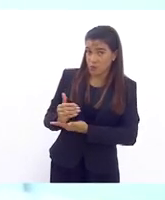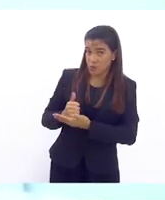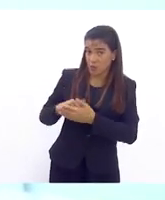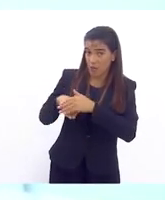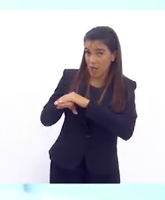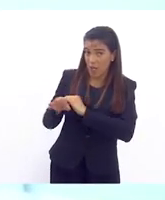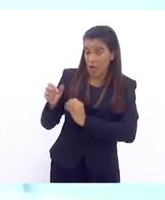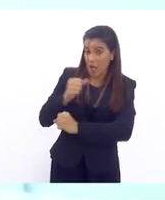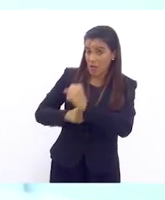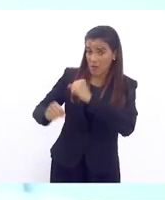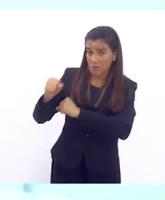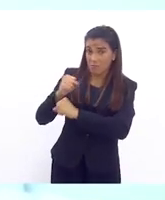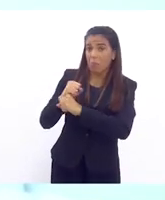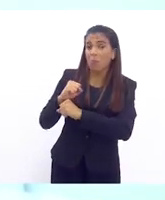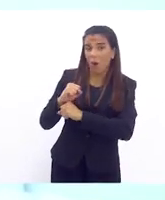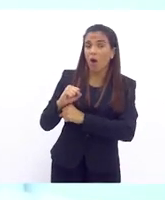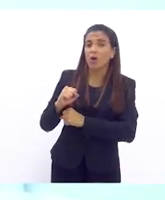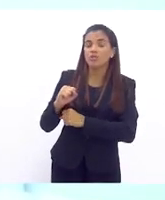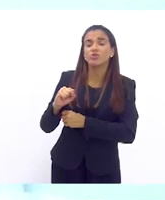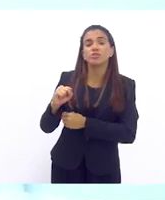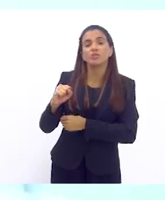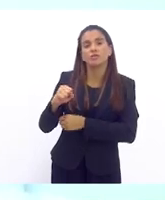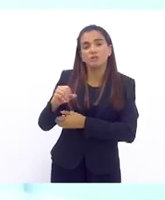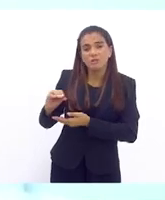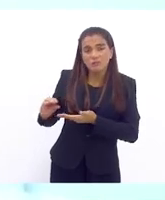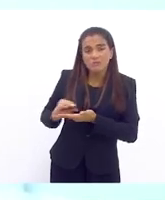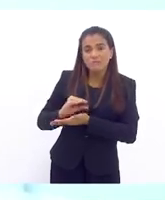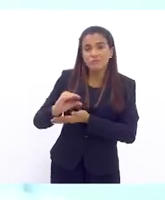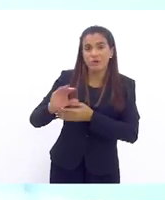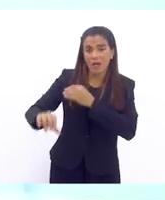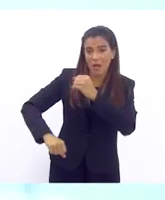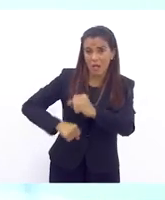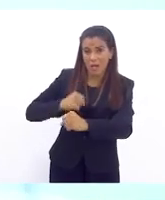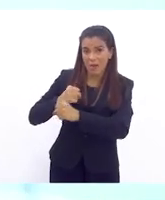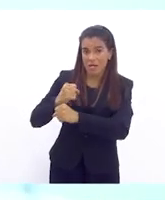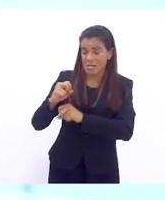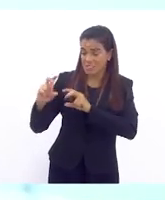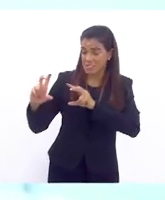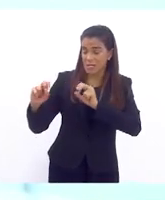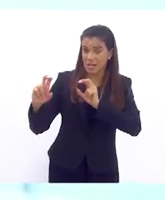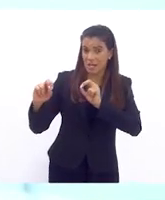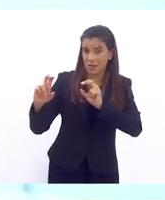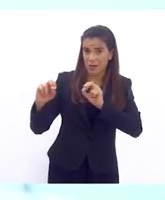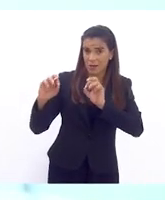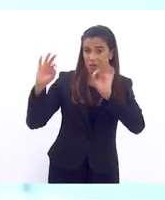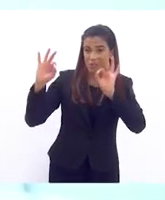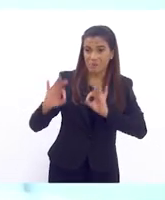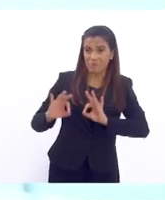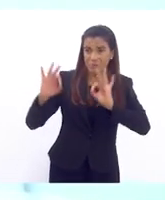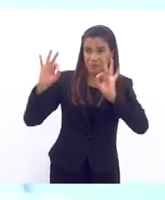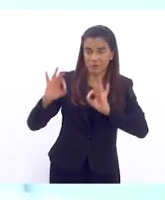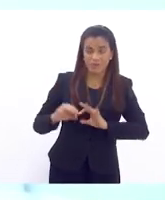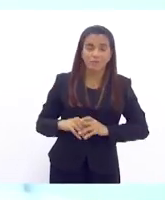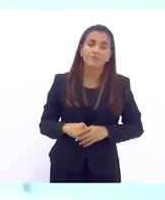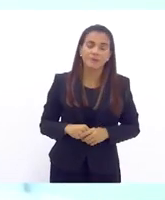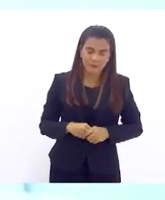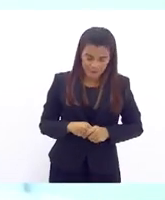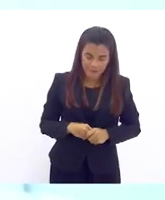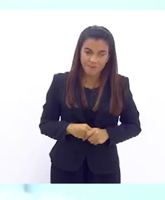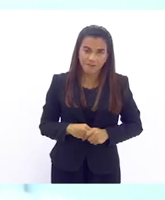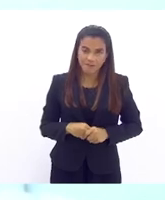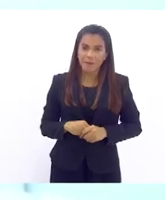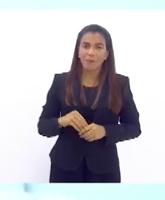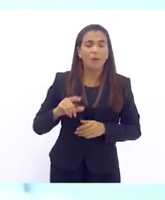desvinculado para frente ou seja 50% continua no fundo 50% vai para o tesouro para enfim